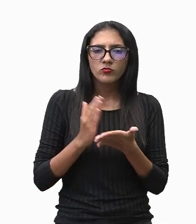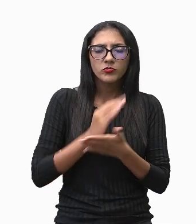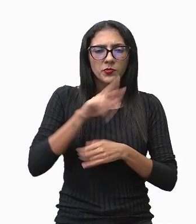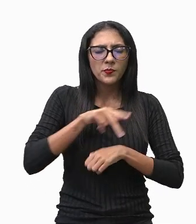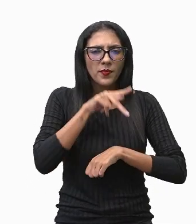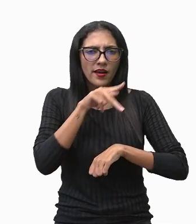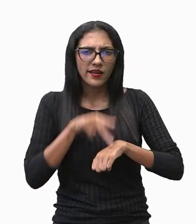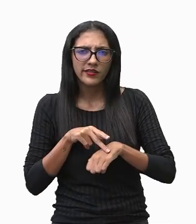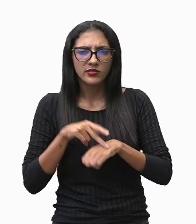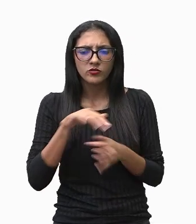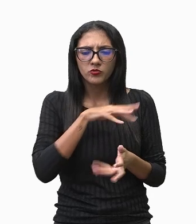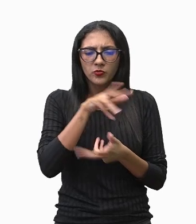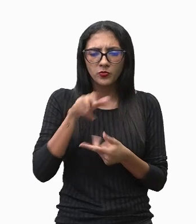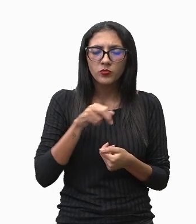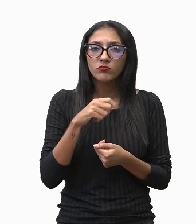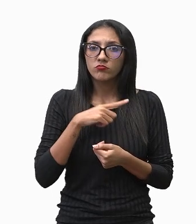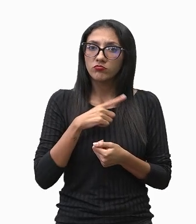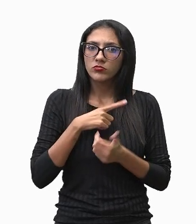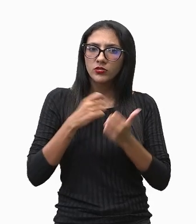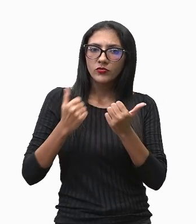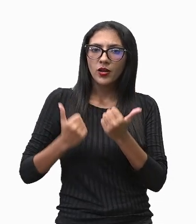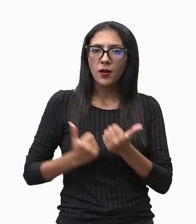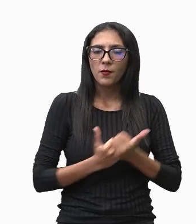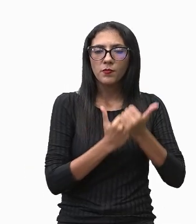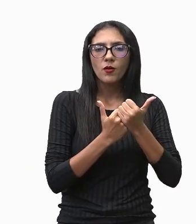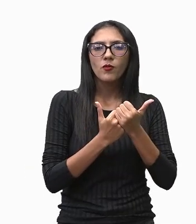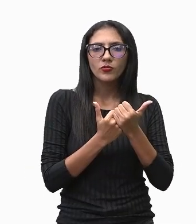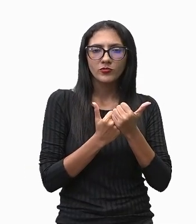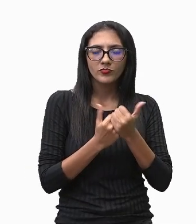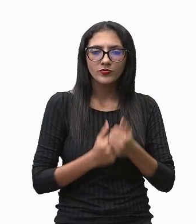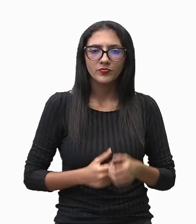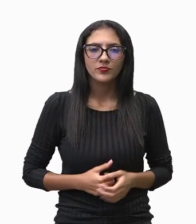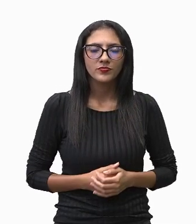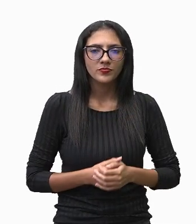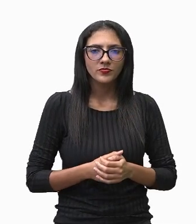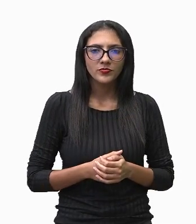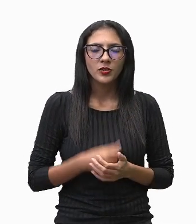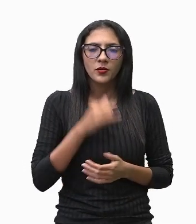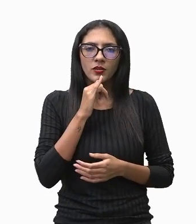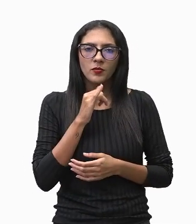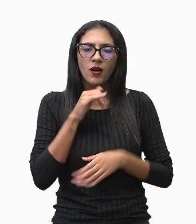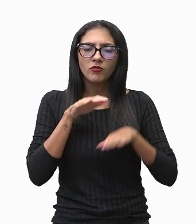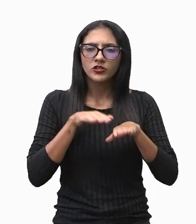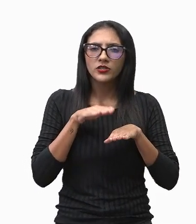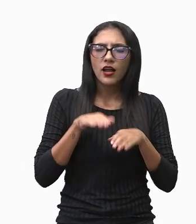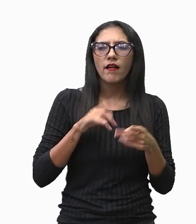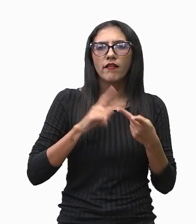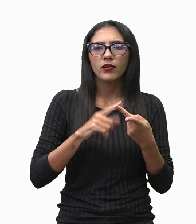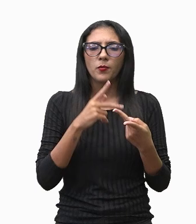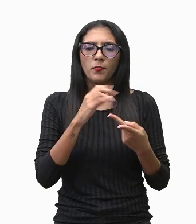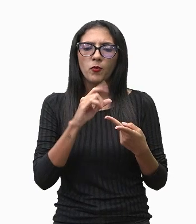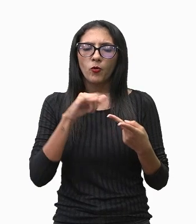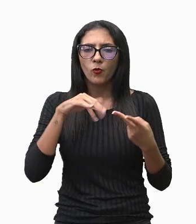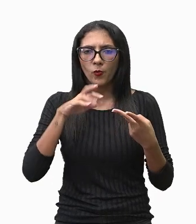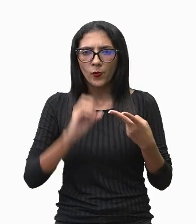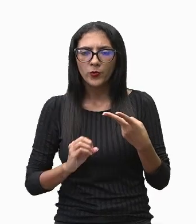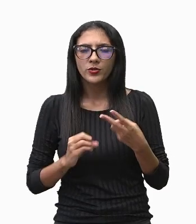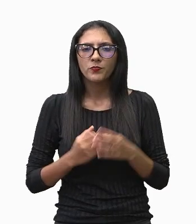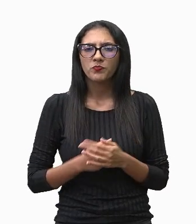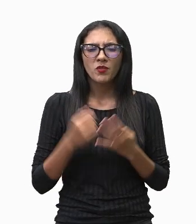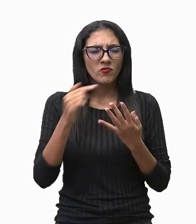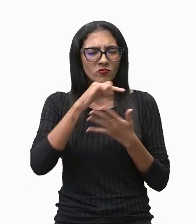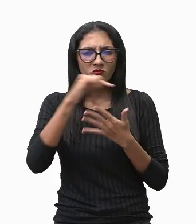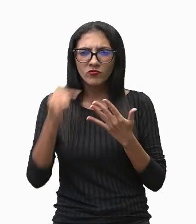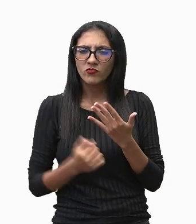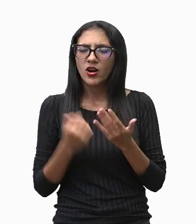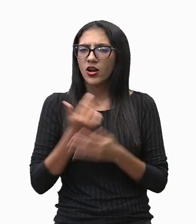apoiaram militarmente os Estados Unidos, como o Reino Unido, a Austrália, a Polônia, e outras